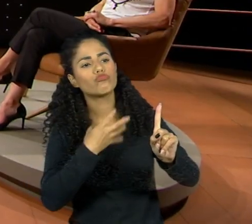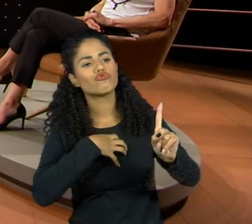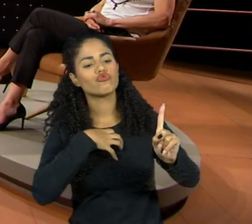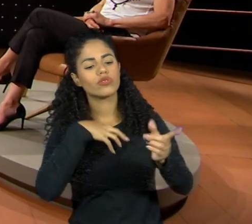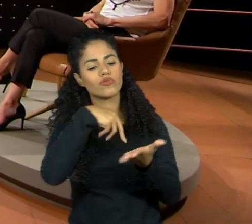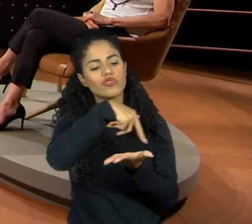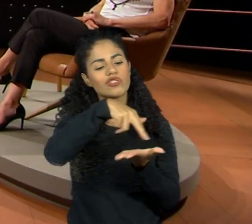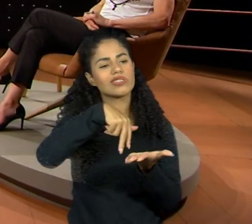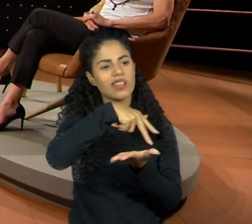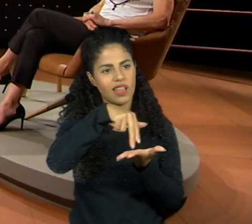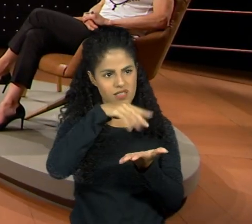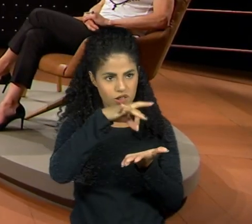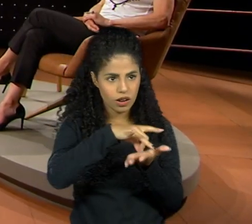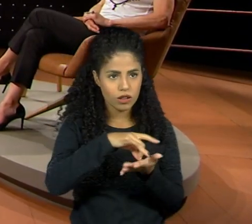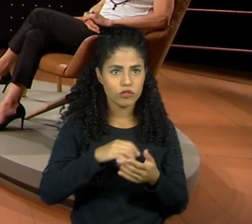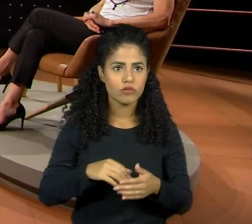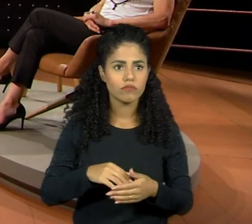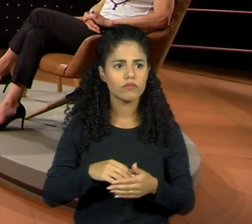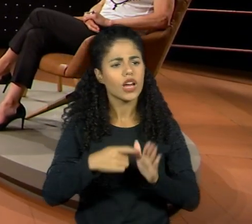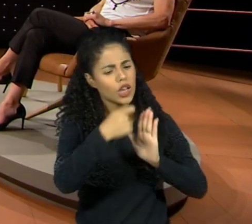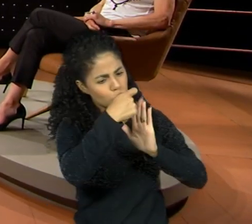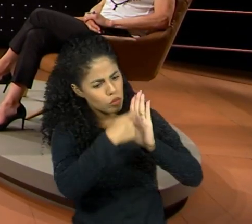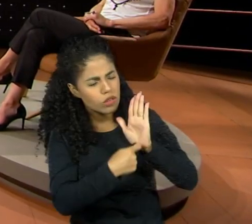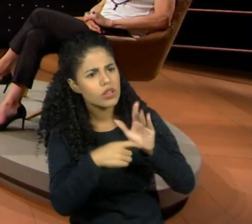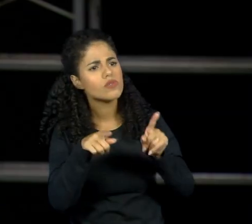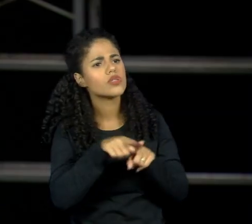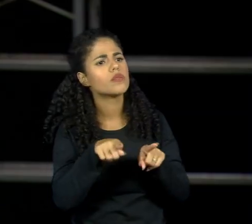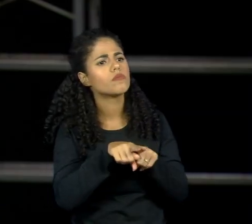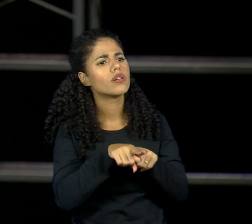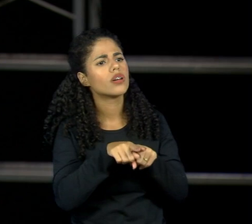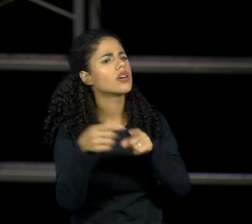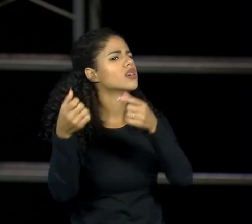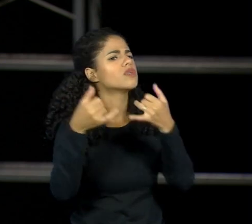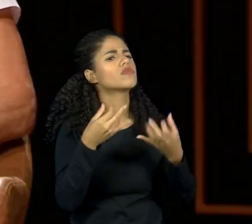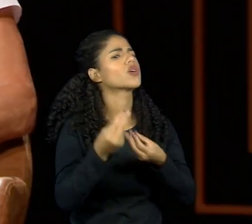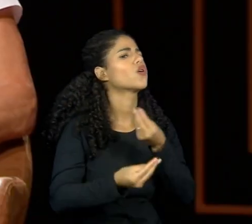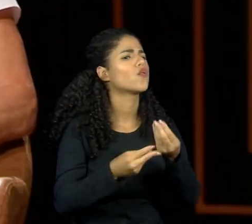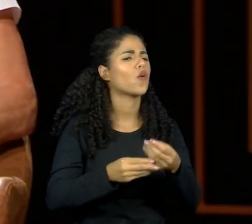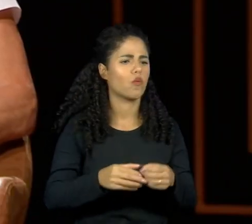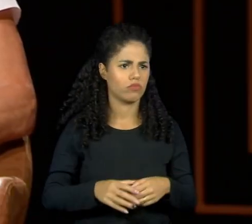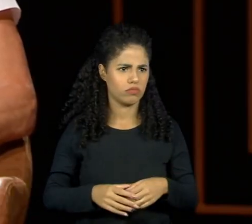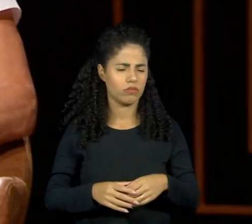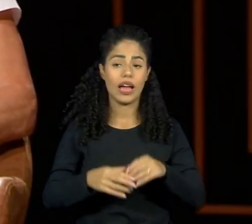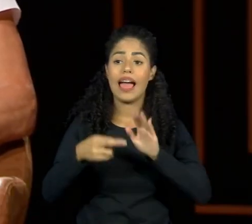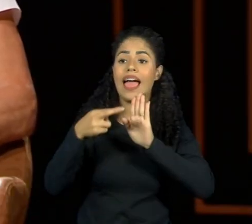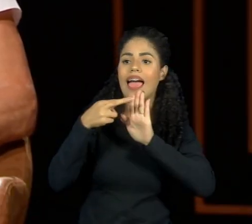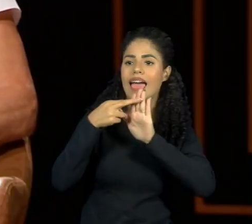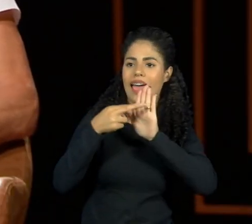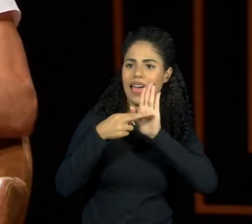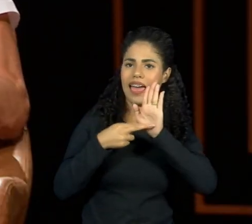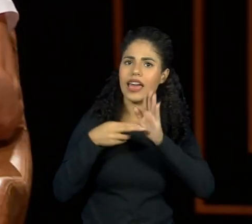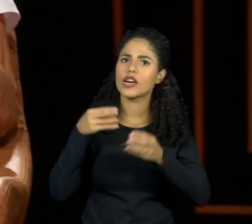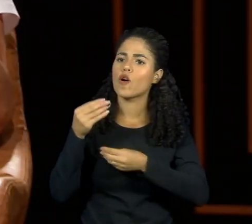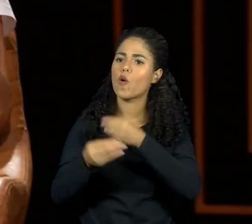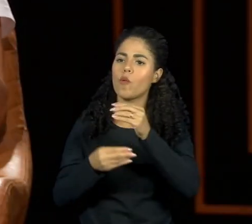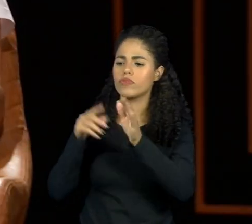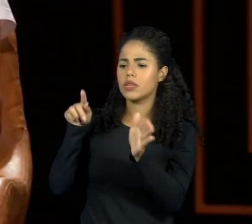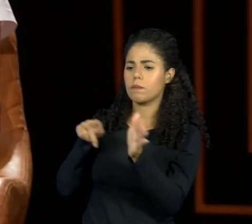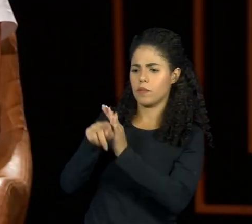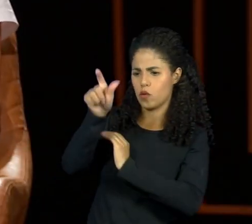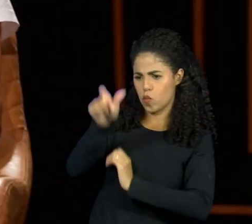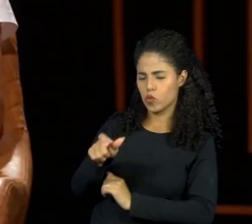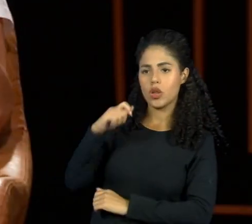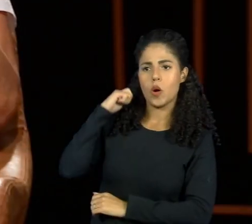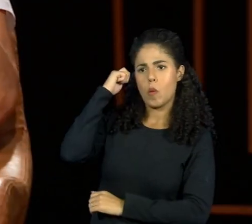fora para dentro. E do texto também. Você pode explicar isso para a gente? Tudo. Regra geral, você pergunta para um ator, ele faz a gênese